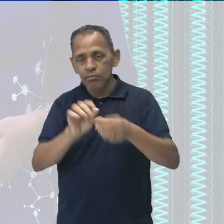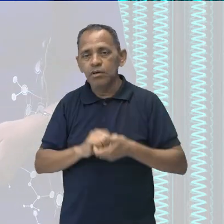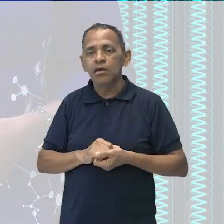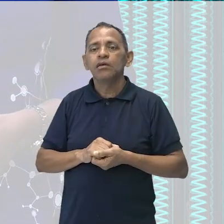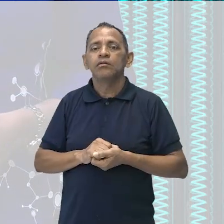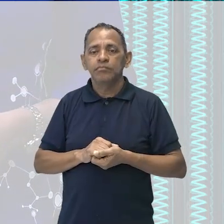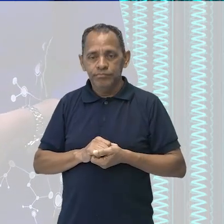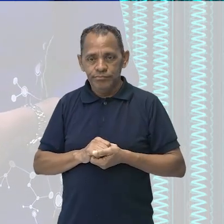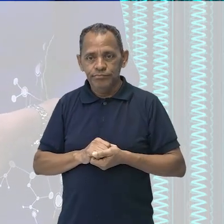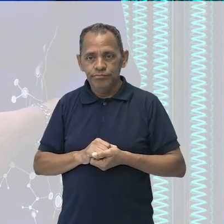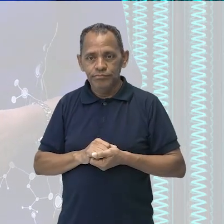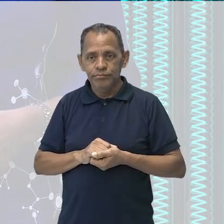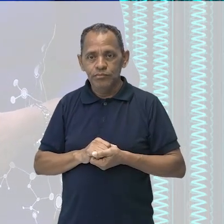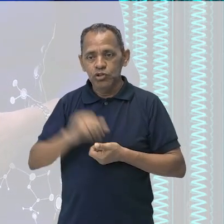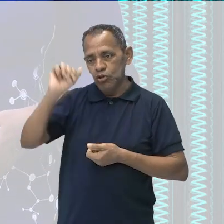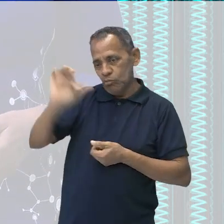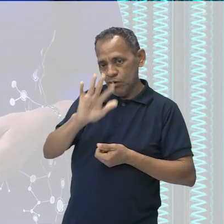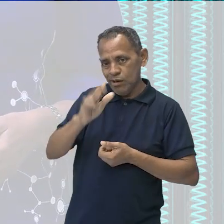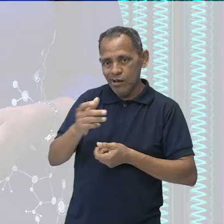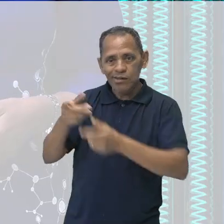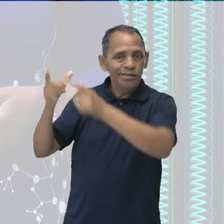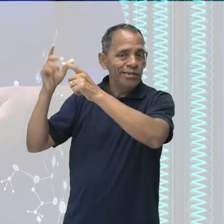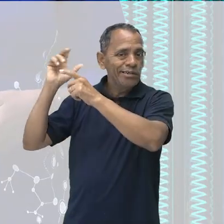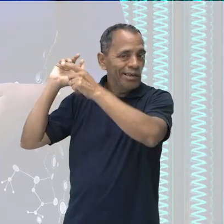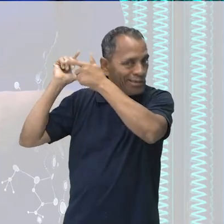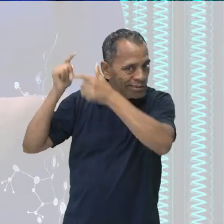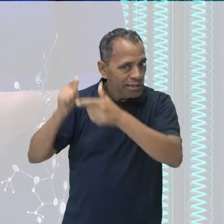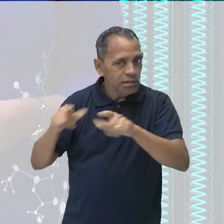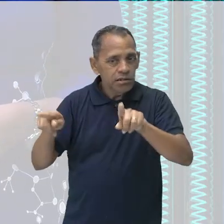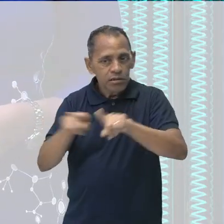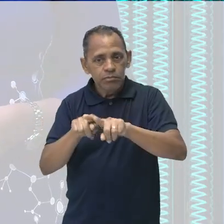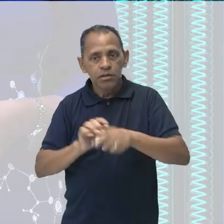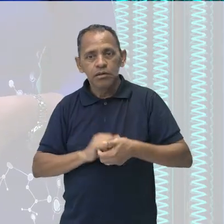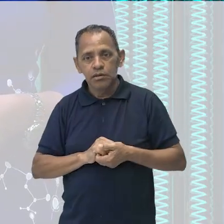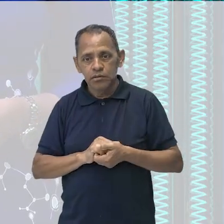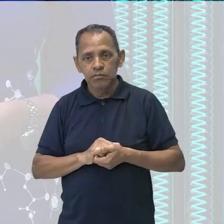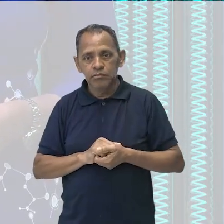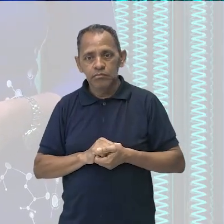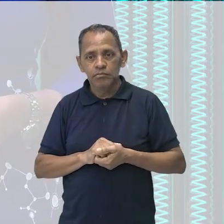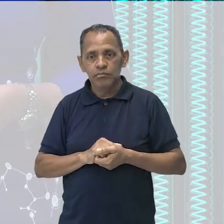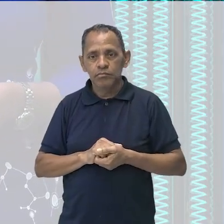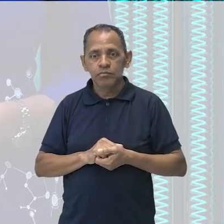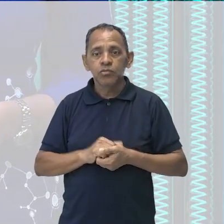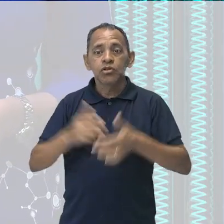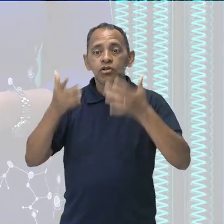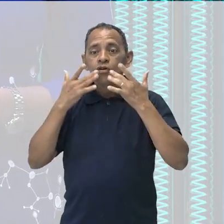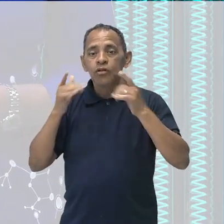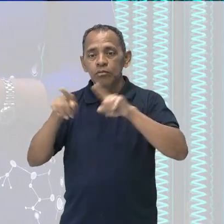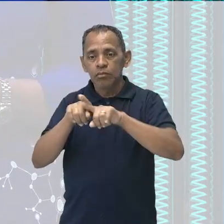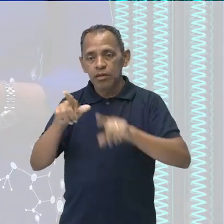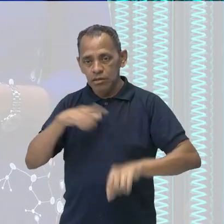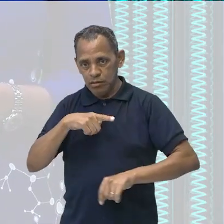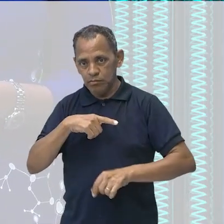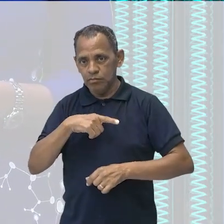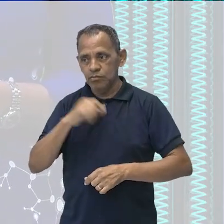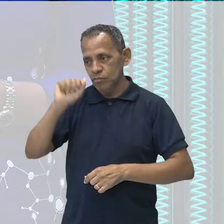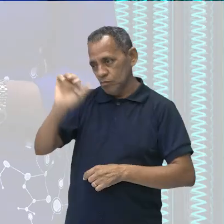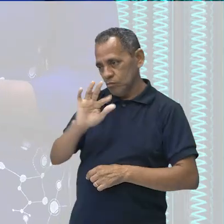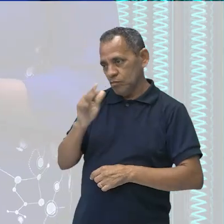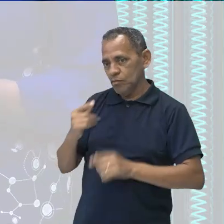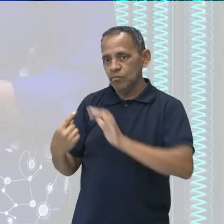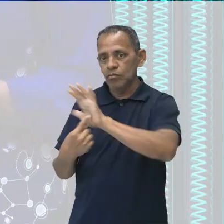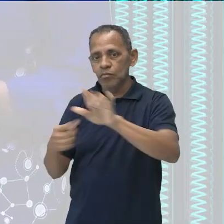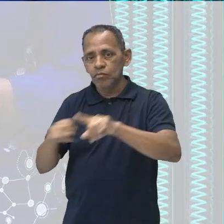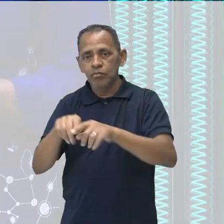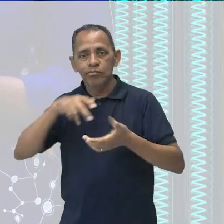figuras ancestrais em performances que são tanto rituais quanto teatrais. Exemplo, nós